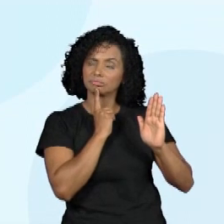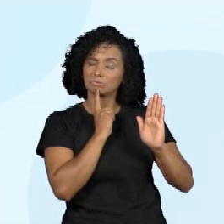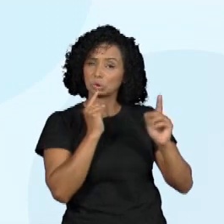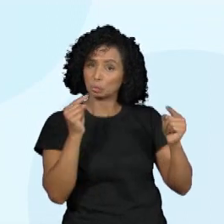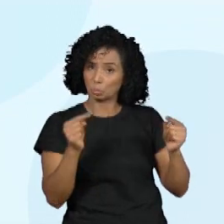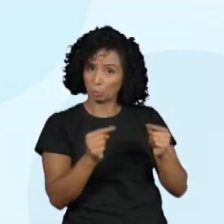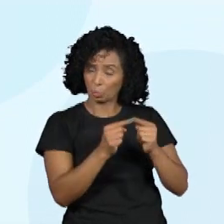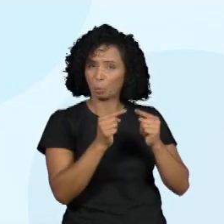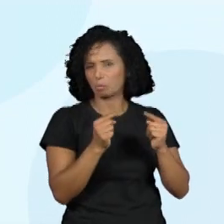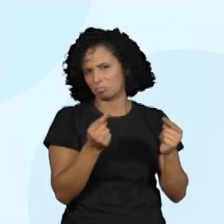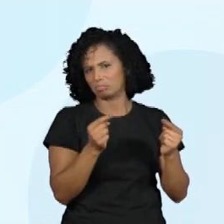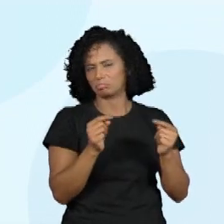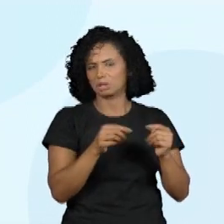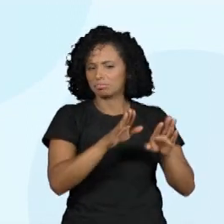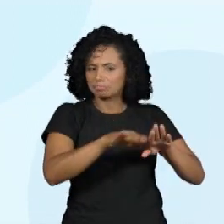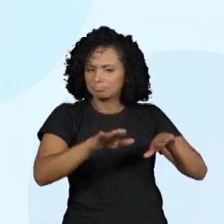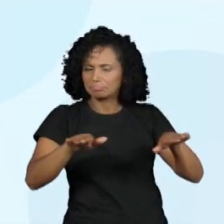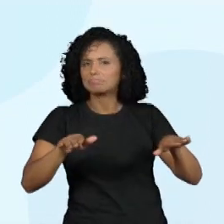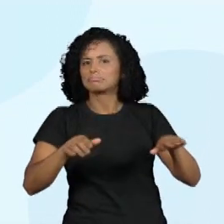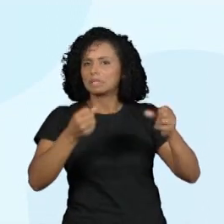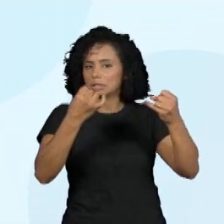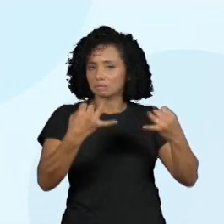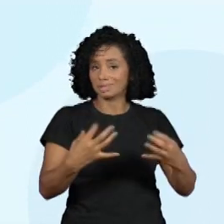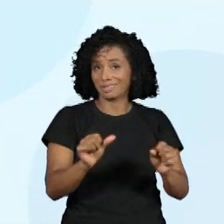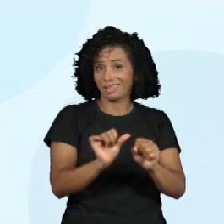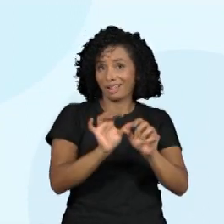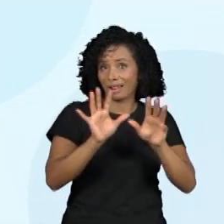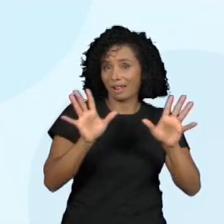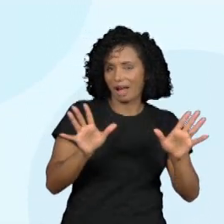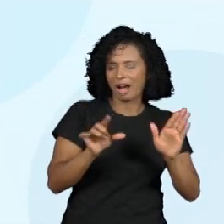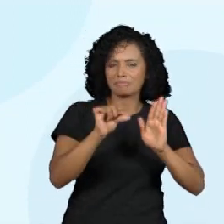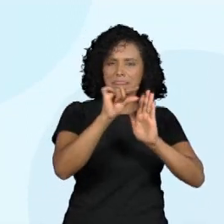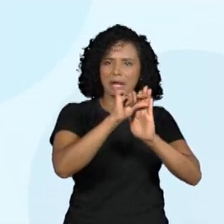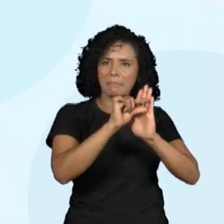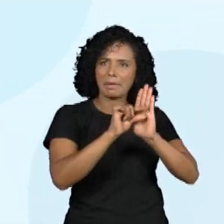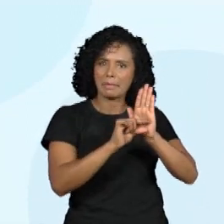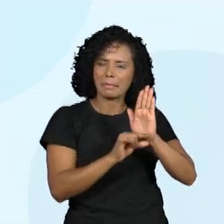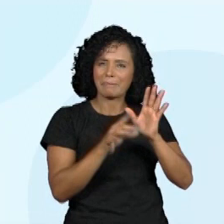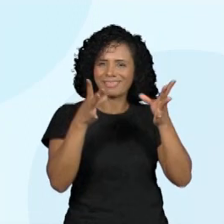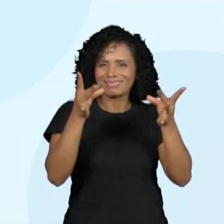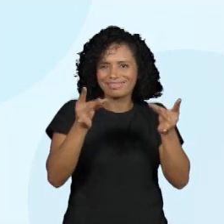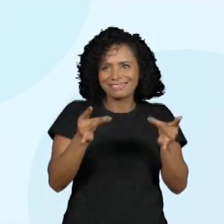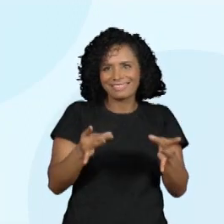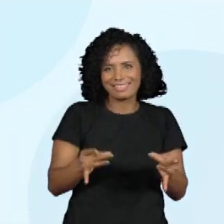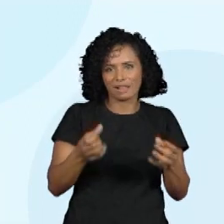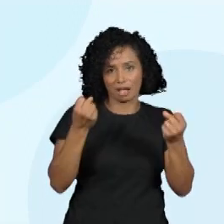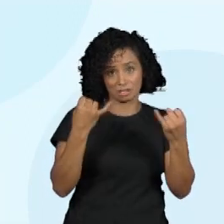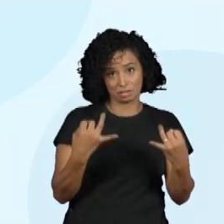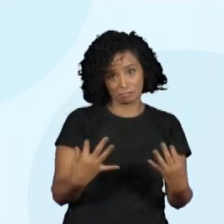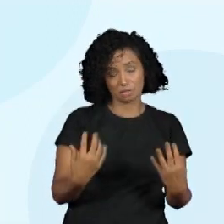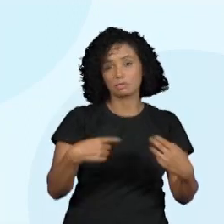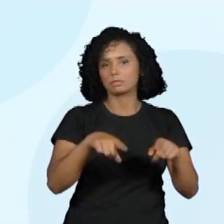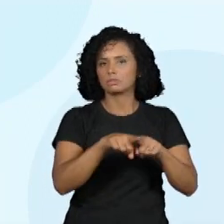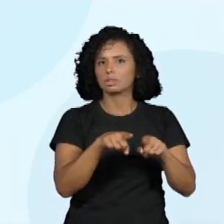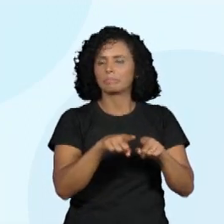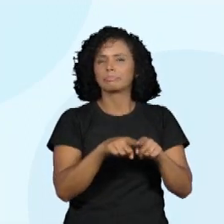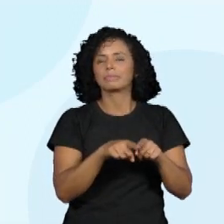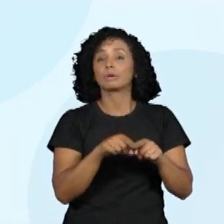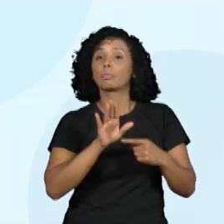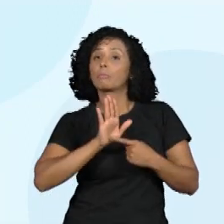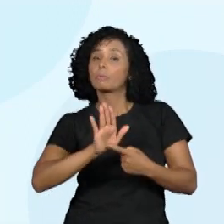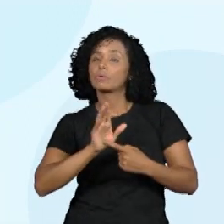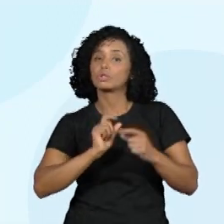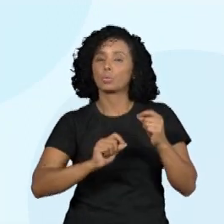bem objetiva, separado em tópicos e com informações destacadas. Participantes,